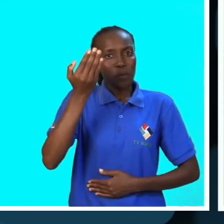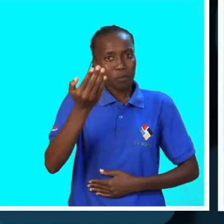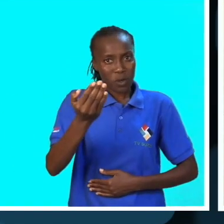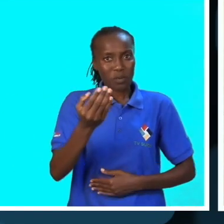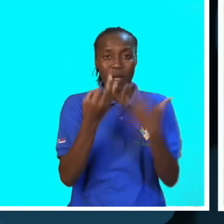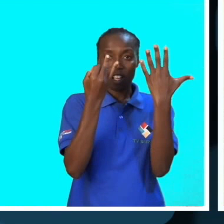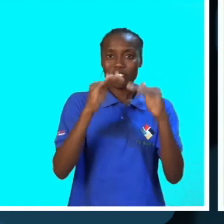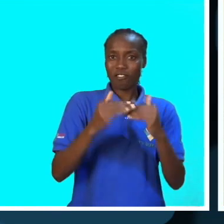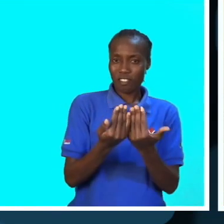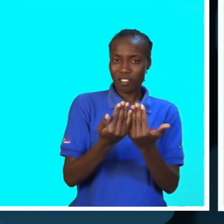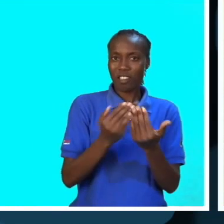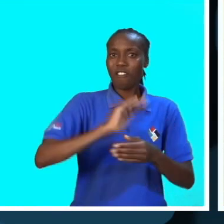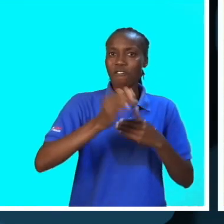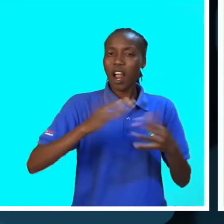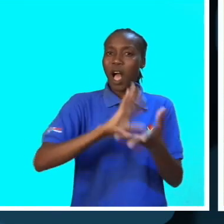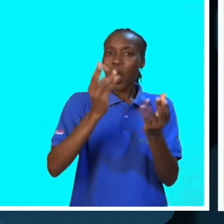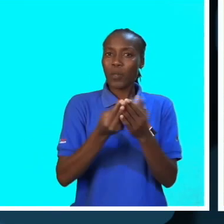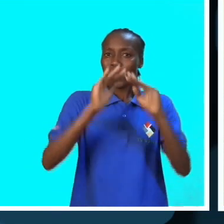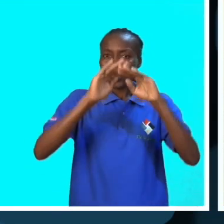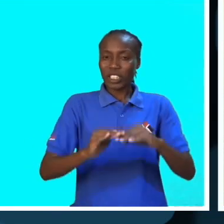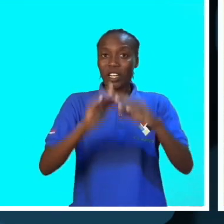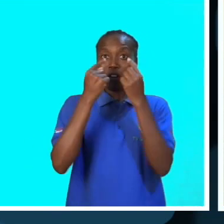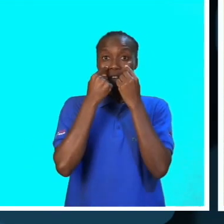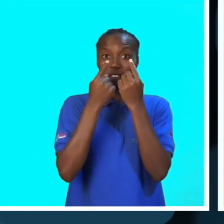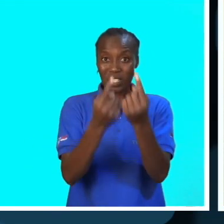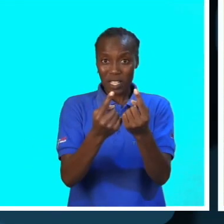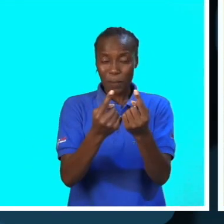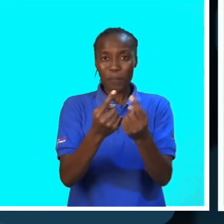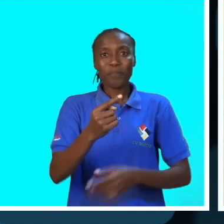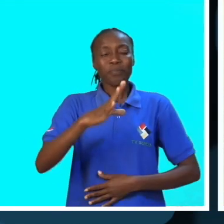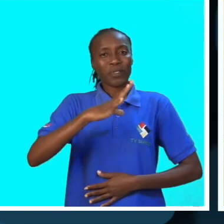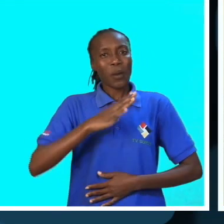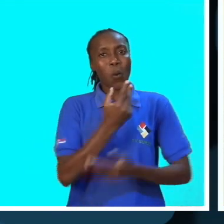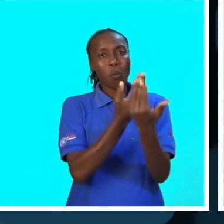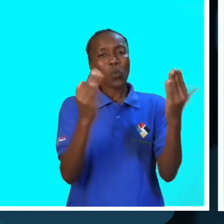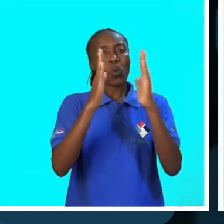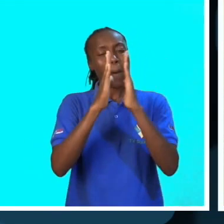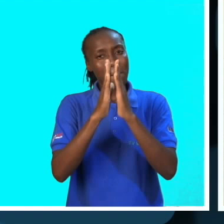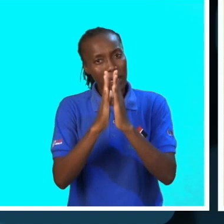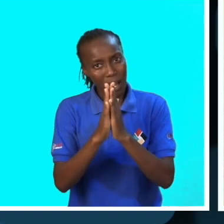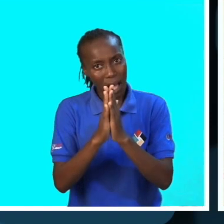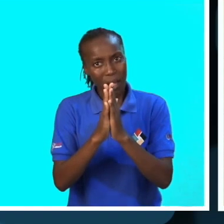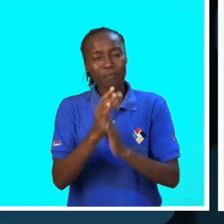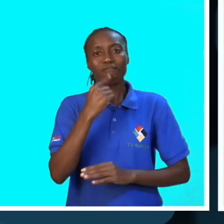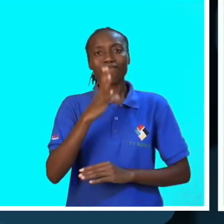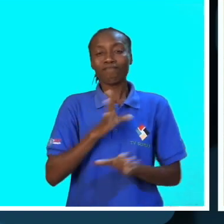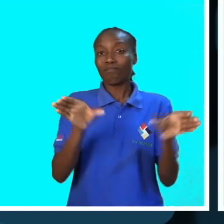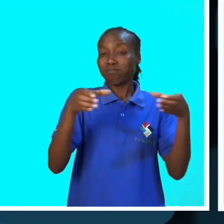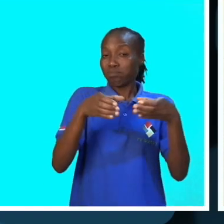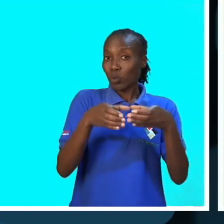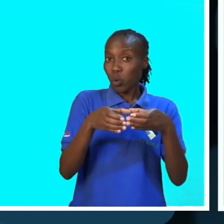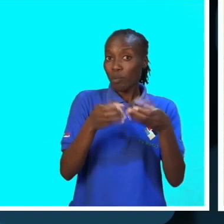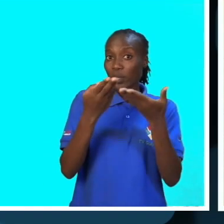despedimos com promessa de cá voltar daqui a sete dias. A todos que estiveram na nossa companhia e pela preferência, o